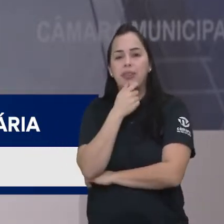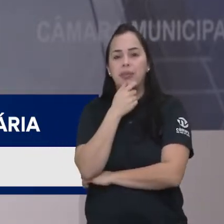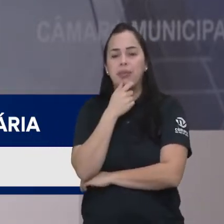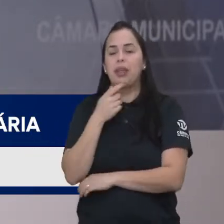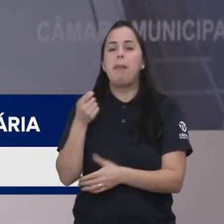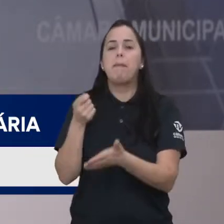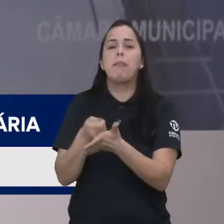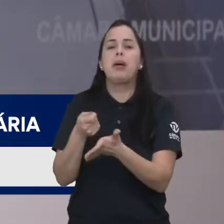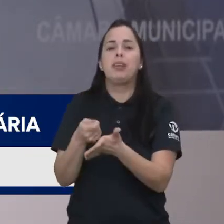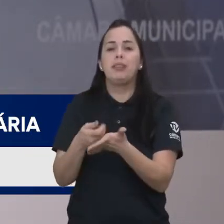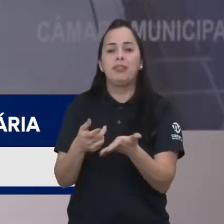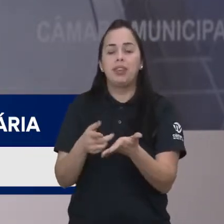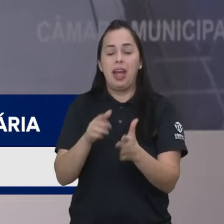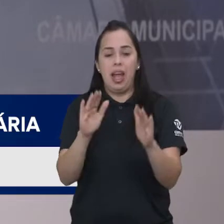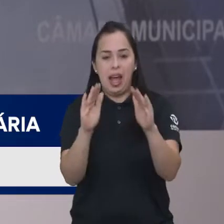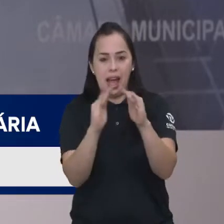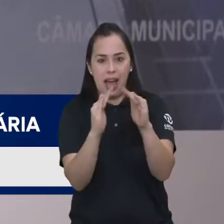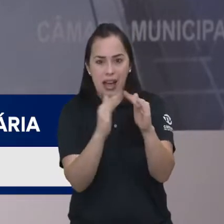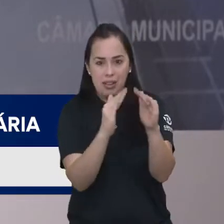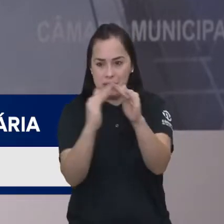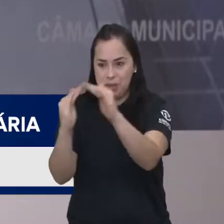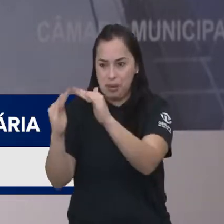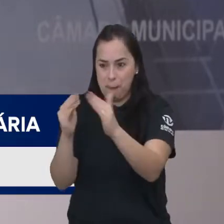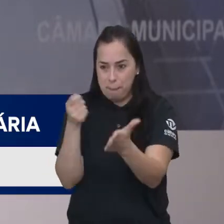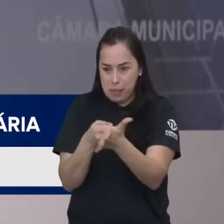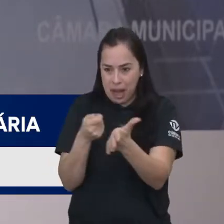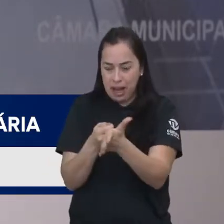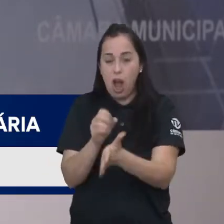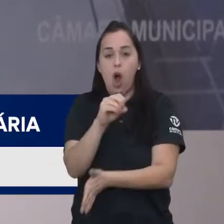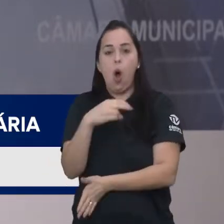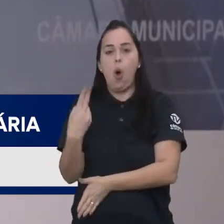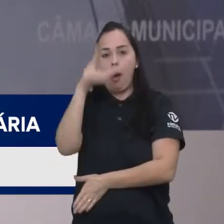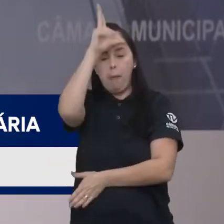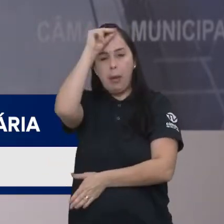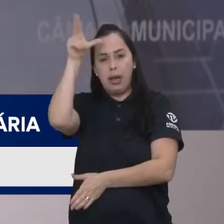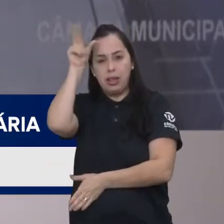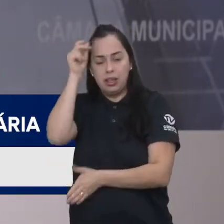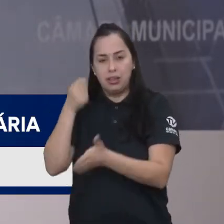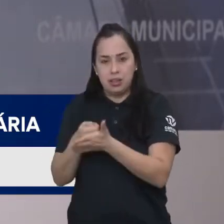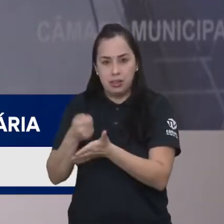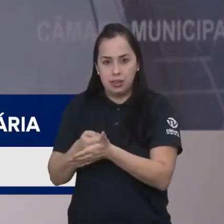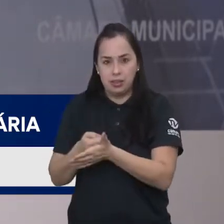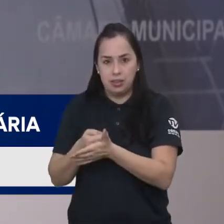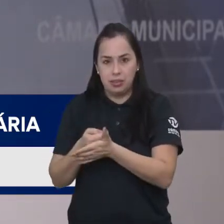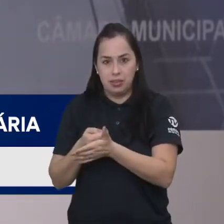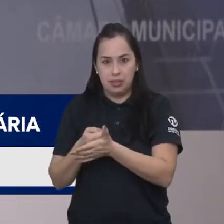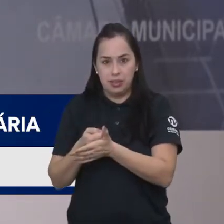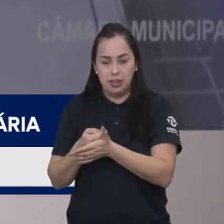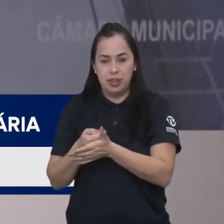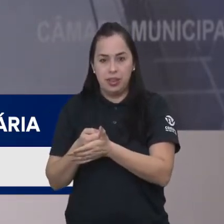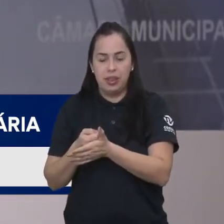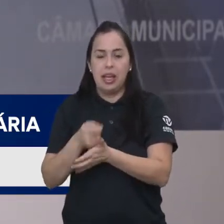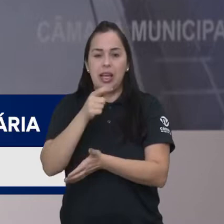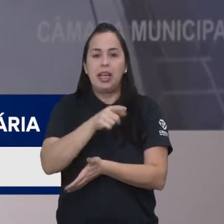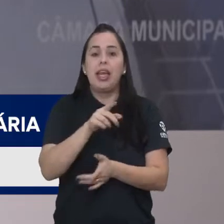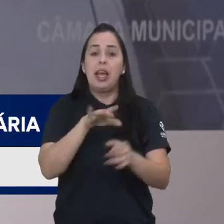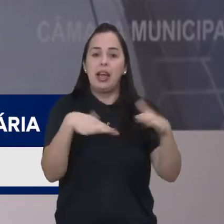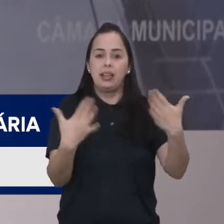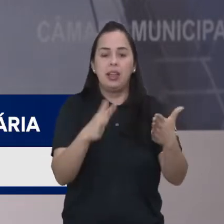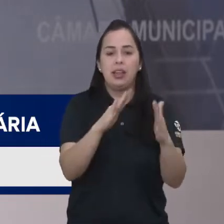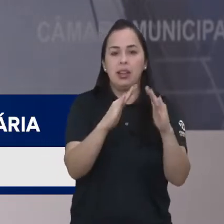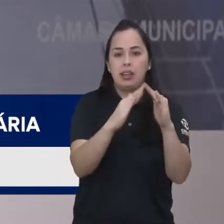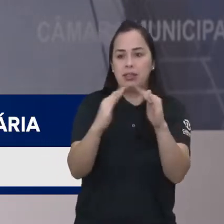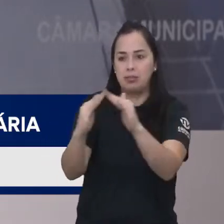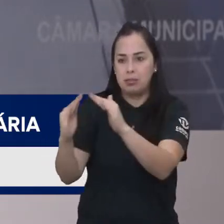principal é quem paga, se é o morador ou se é o município. Na REURB-E, quem paga é o morador. Na REURB-S, quem